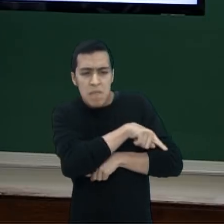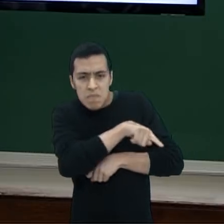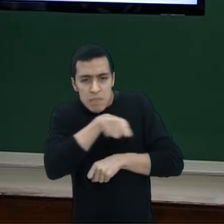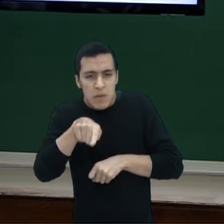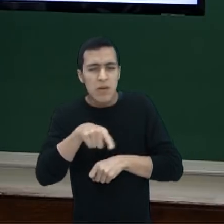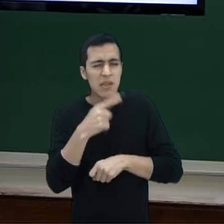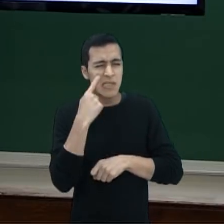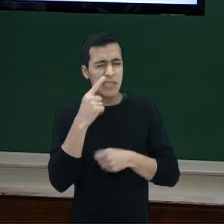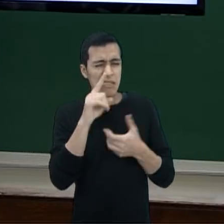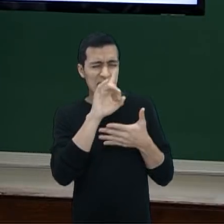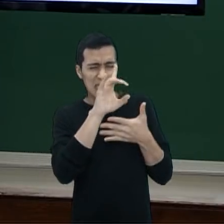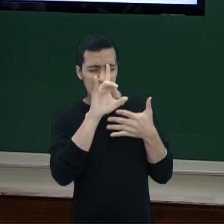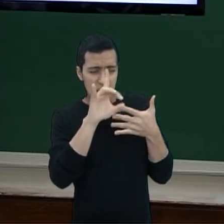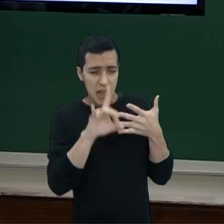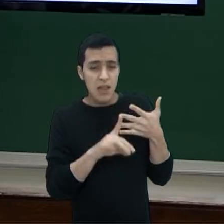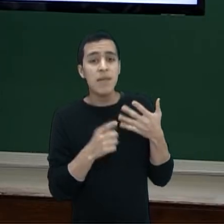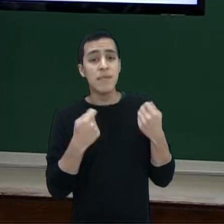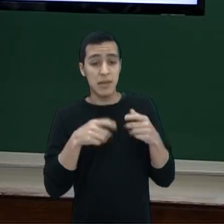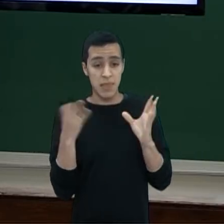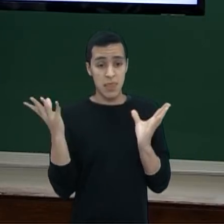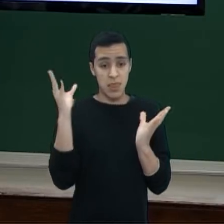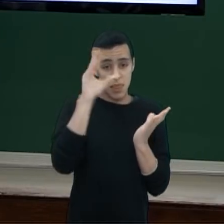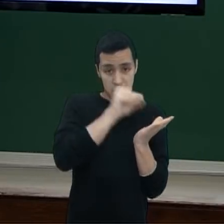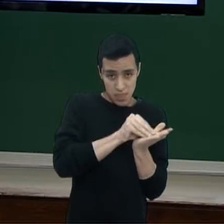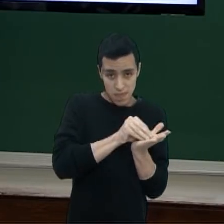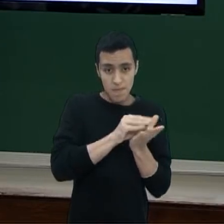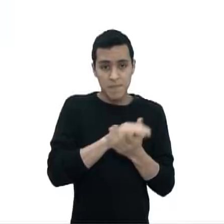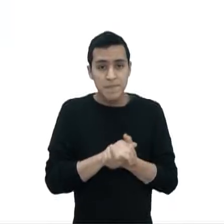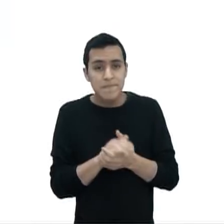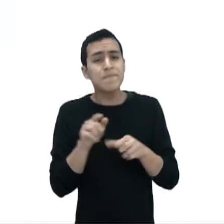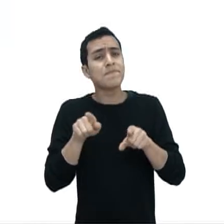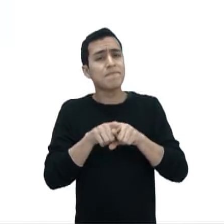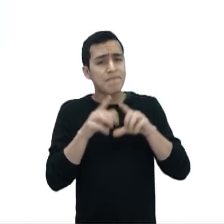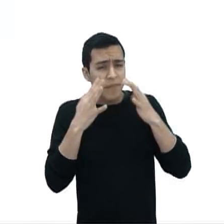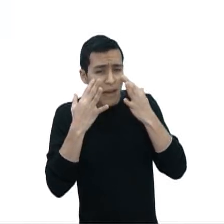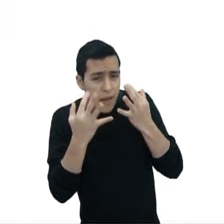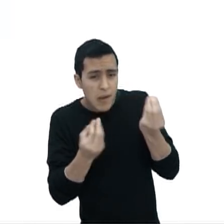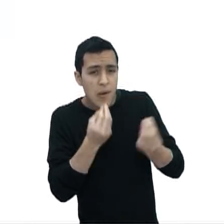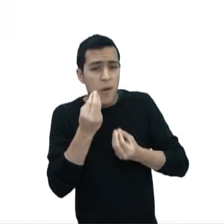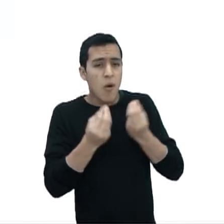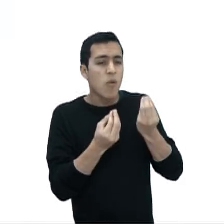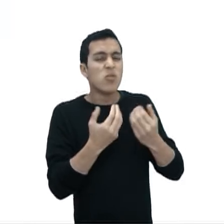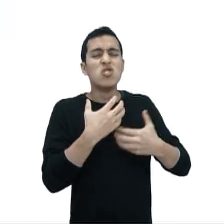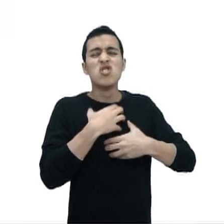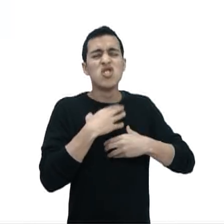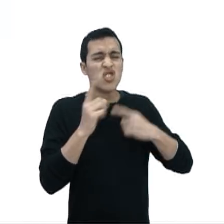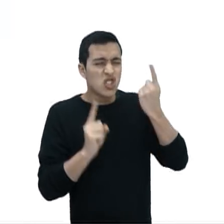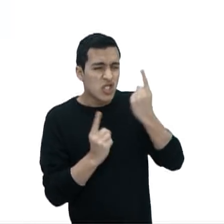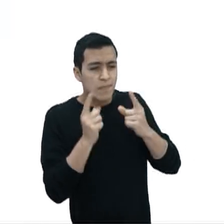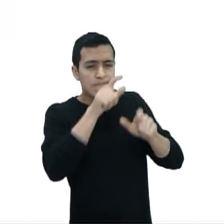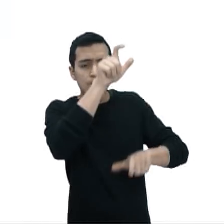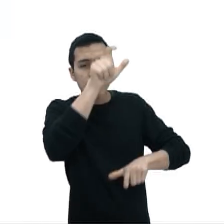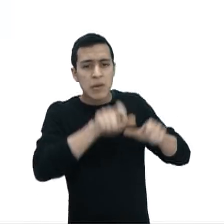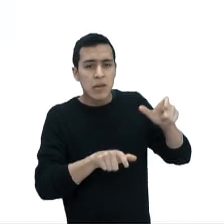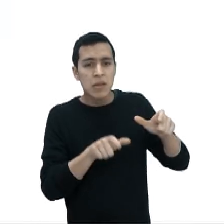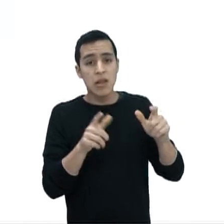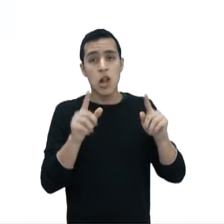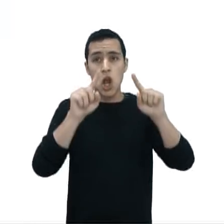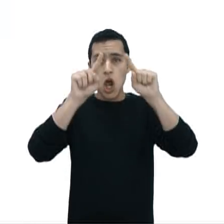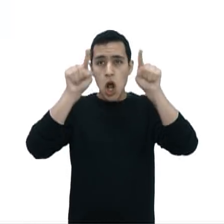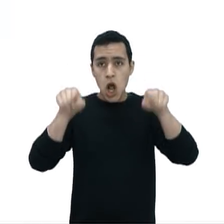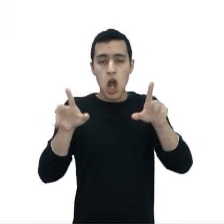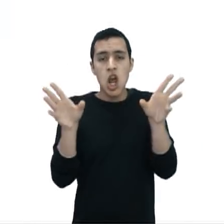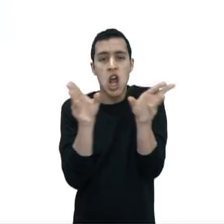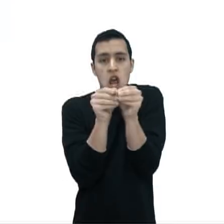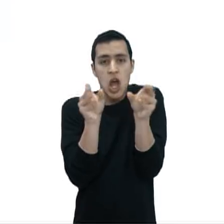cada detalhe tem que vir ali relatado. Atente também para a descrição dos gestos dos personagens, as